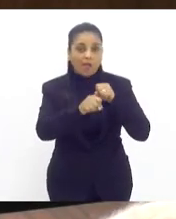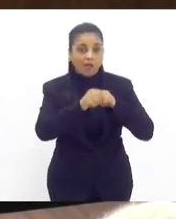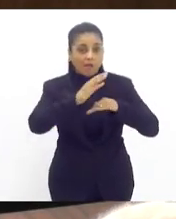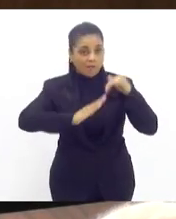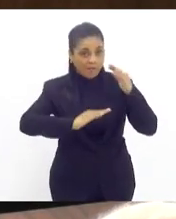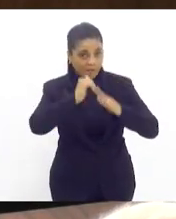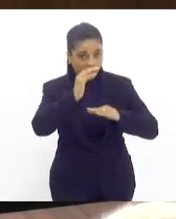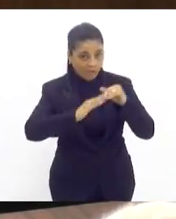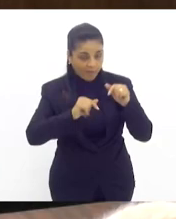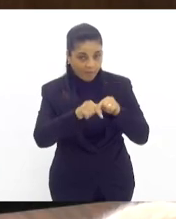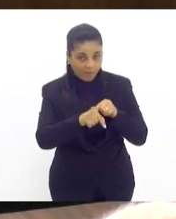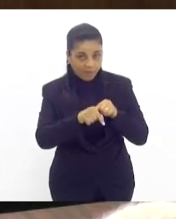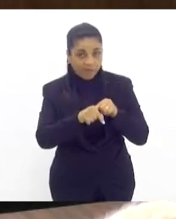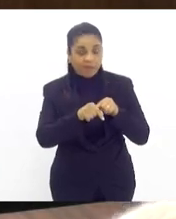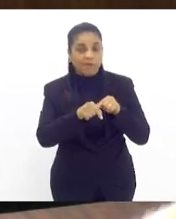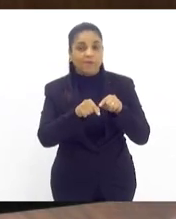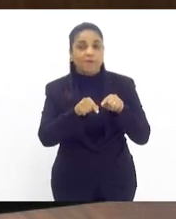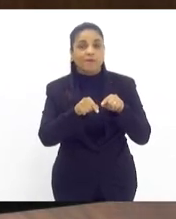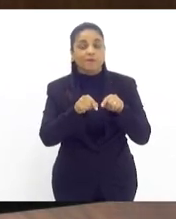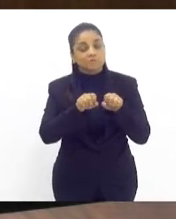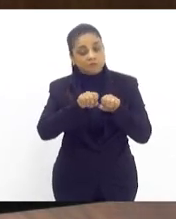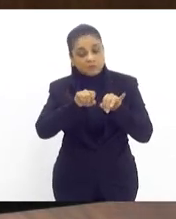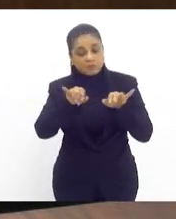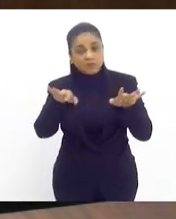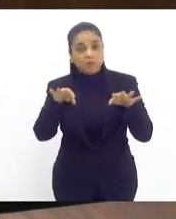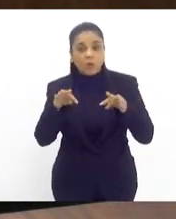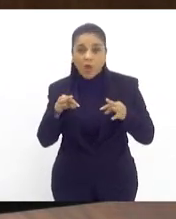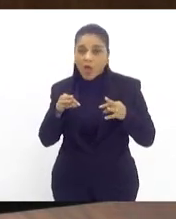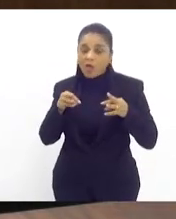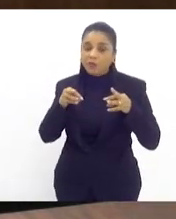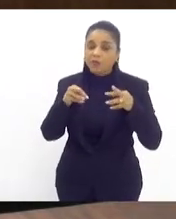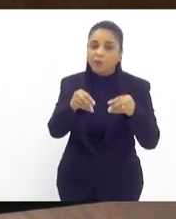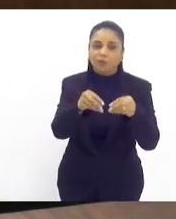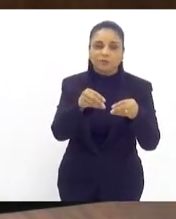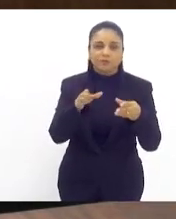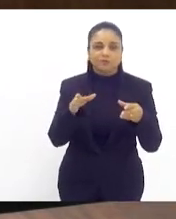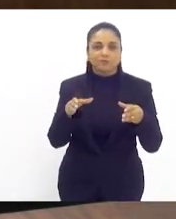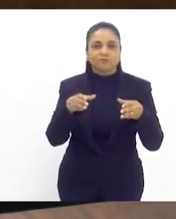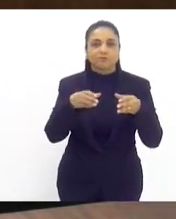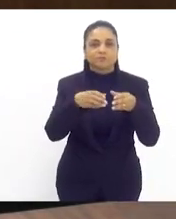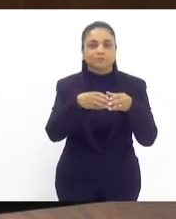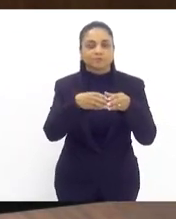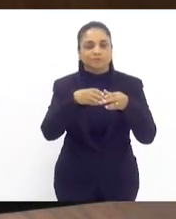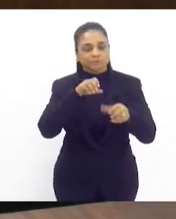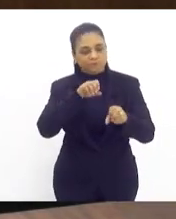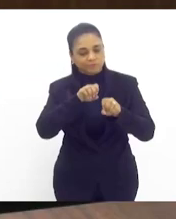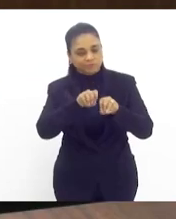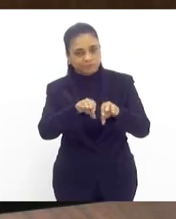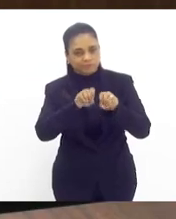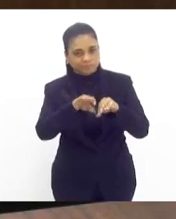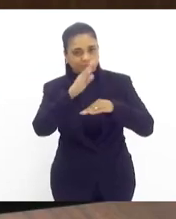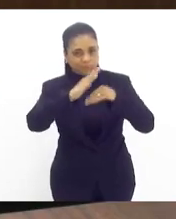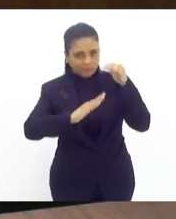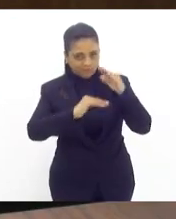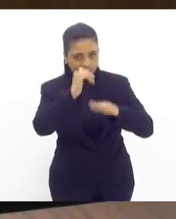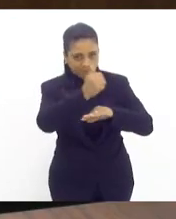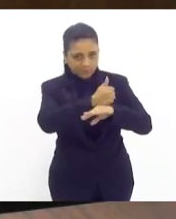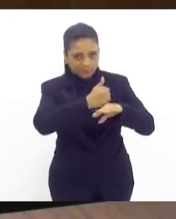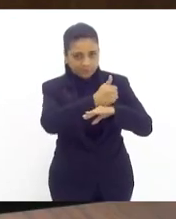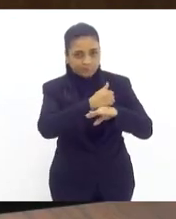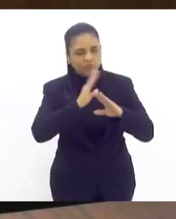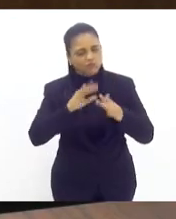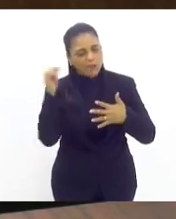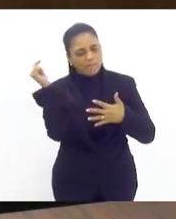dois professores possa ser estendido para todo o conjunto que compõem os profissionais de educação já